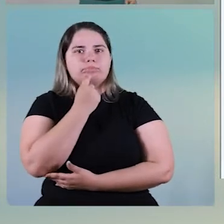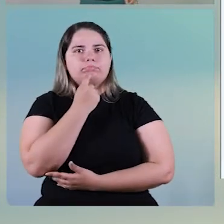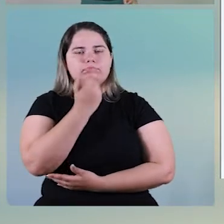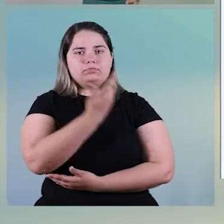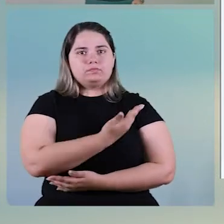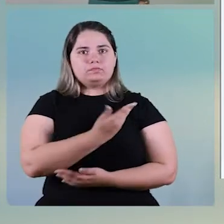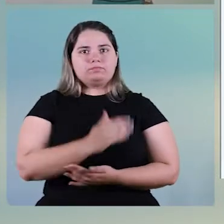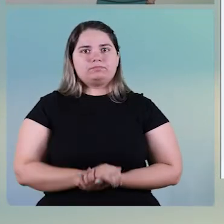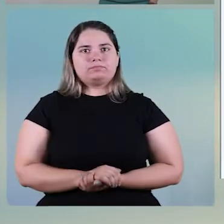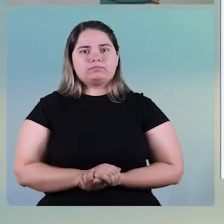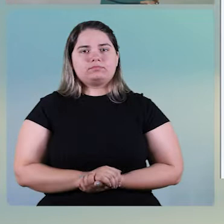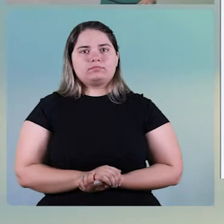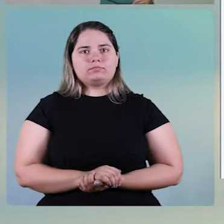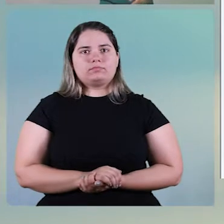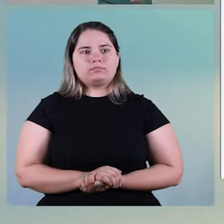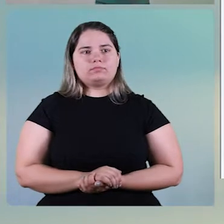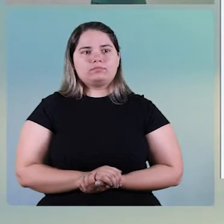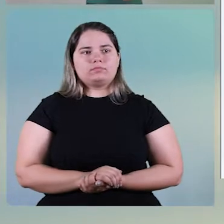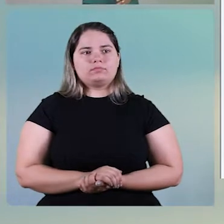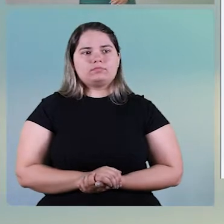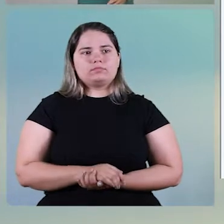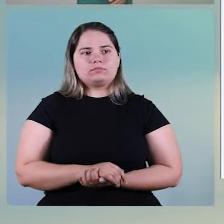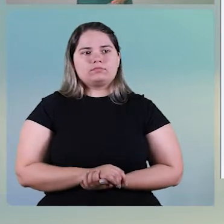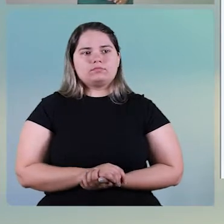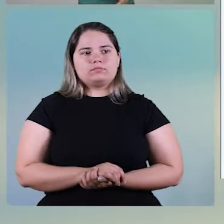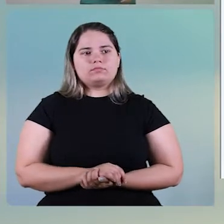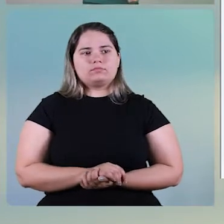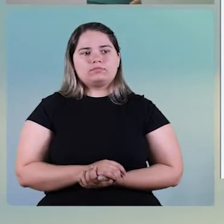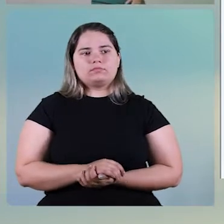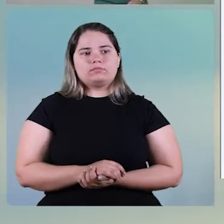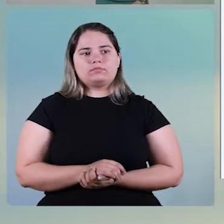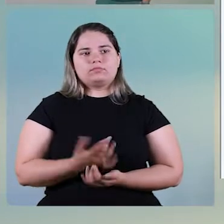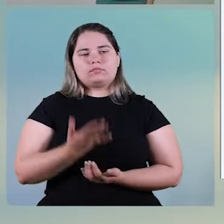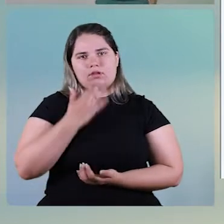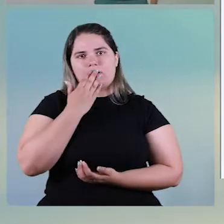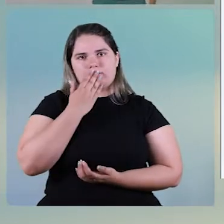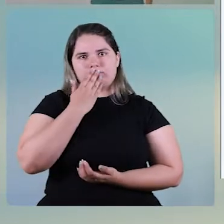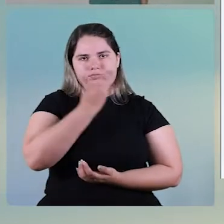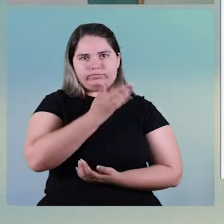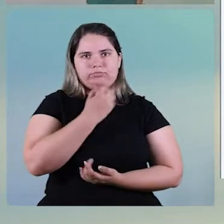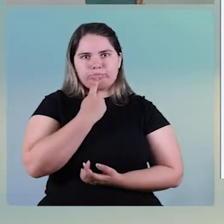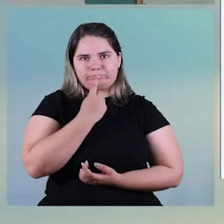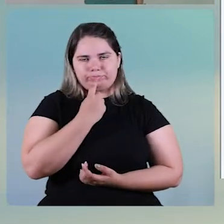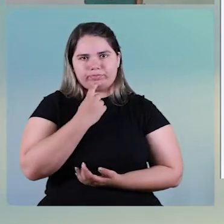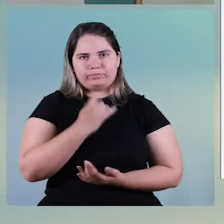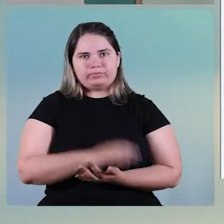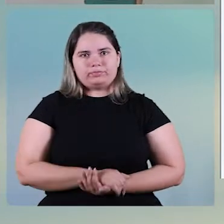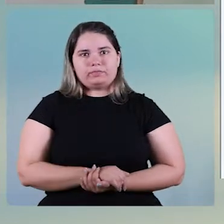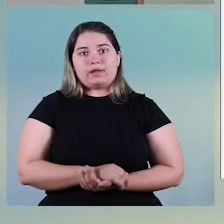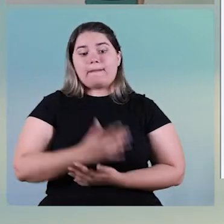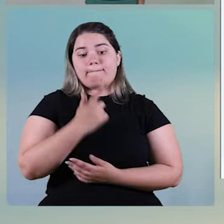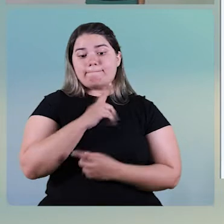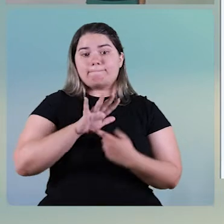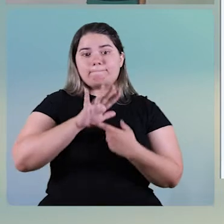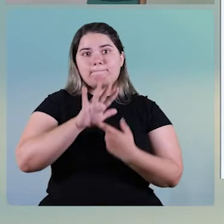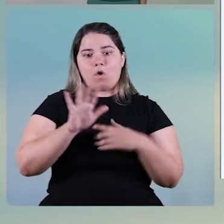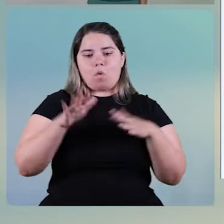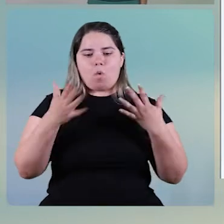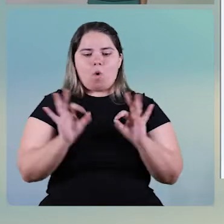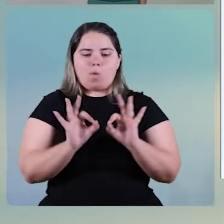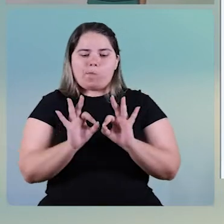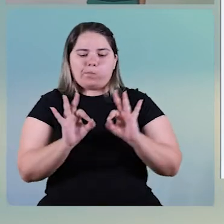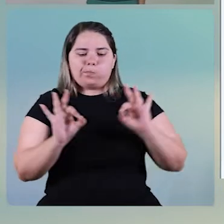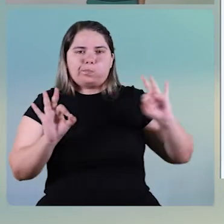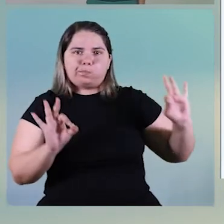linhazinha um pouco, né, amarelo, né, um amarelo diferente, tendendo a vermelho, mostrando que o deslocamento desse